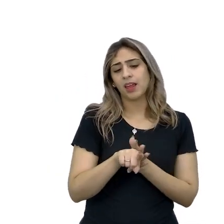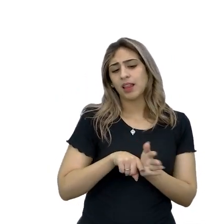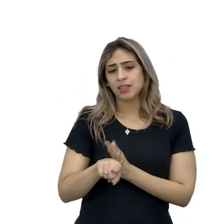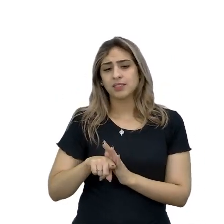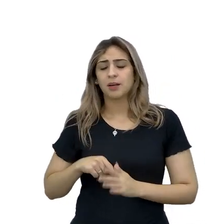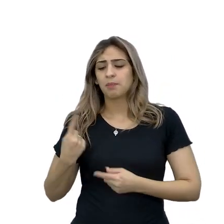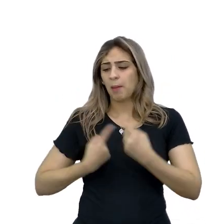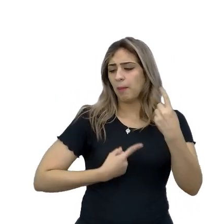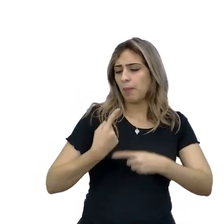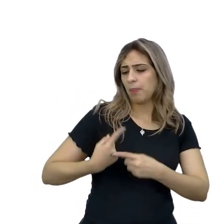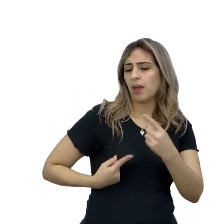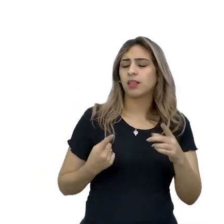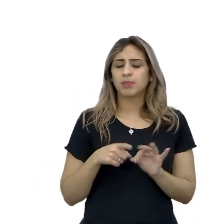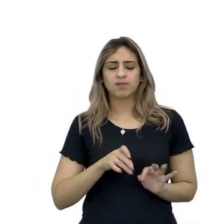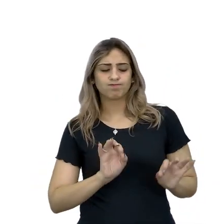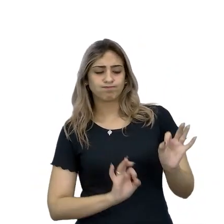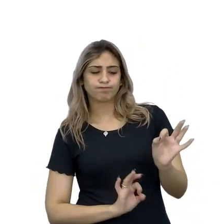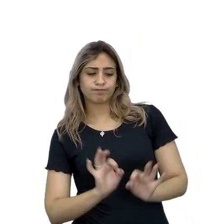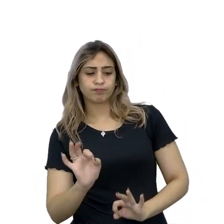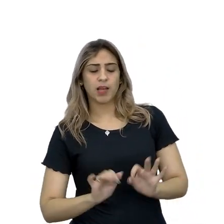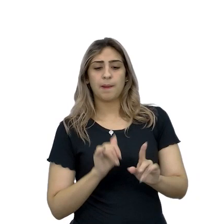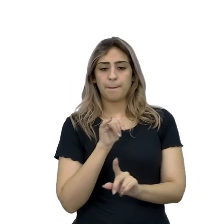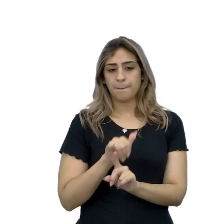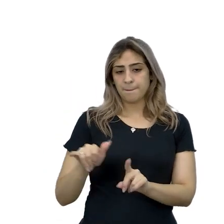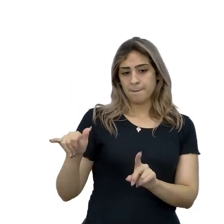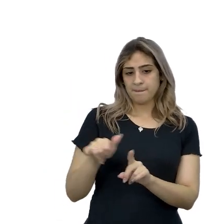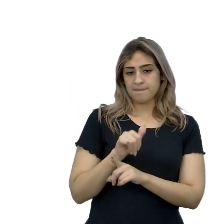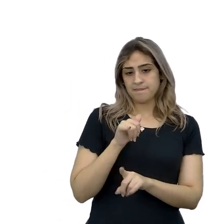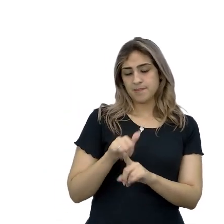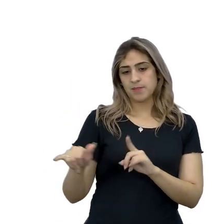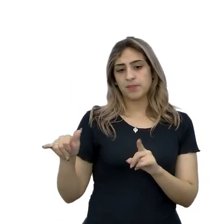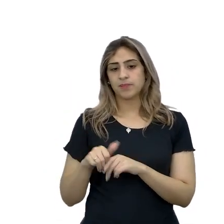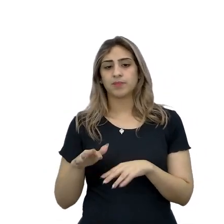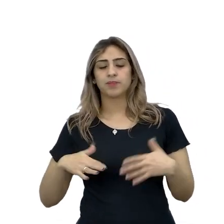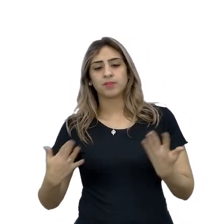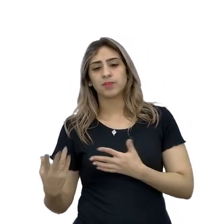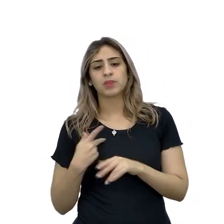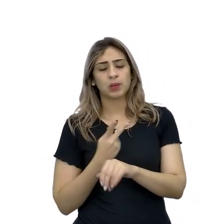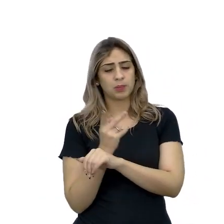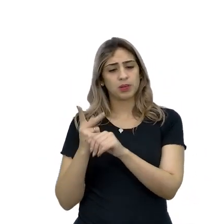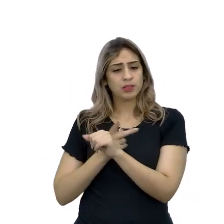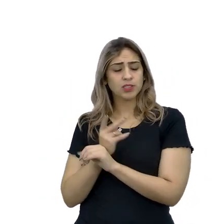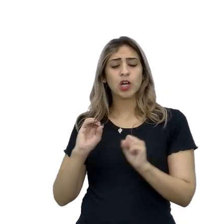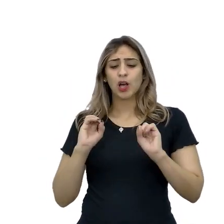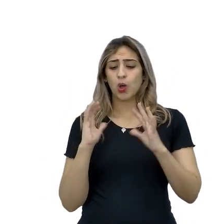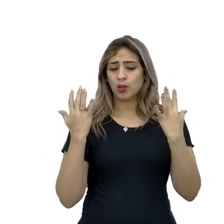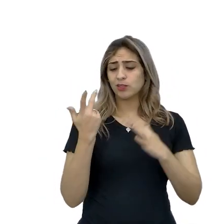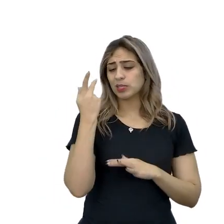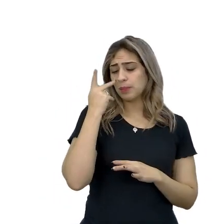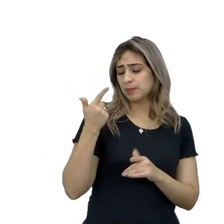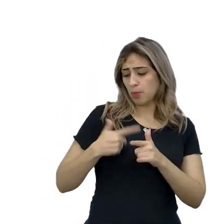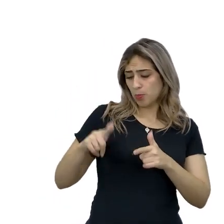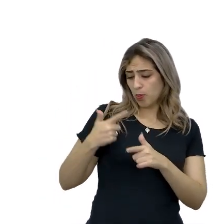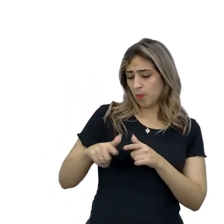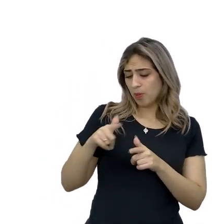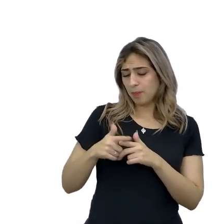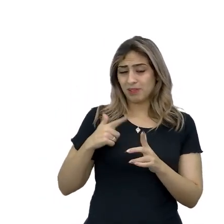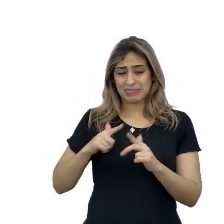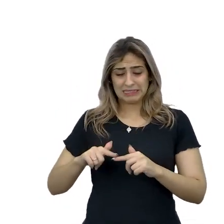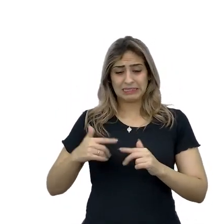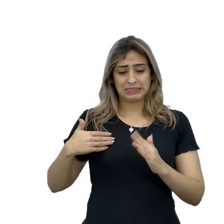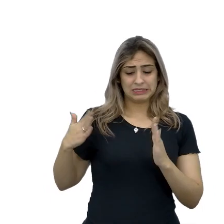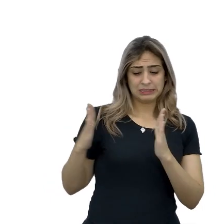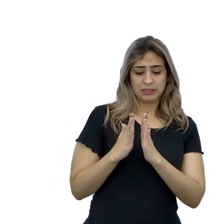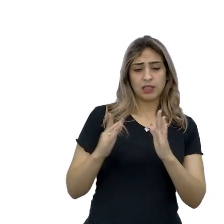aqui, debater e ajustar as estratégias de atuação, buscando soluções para problemas enfrentados